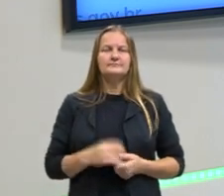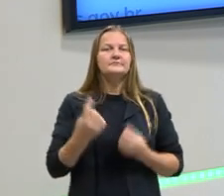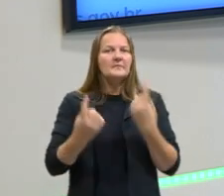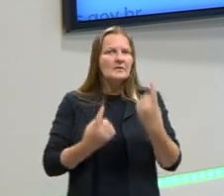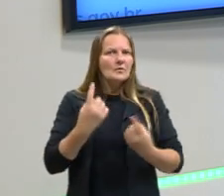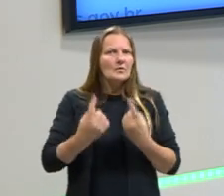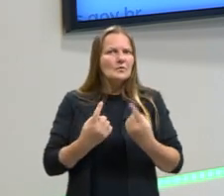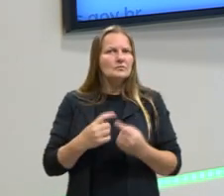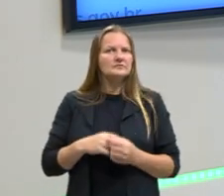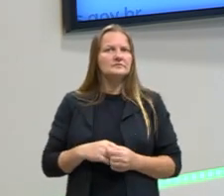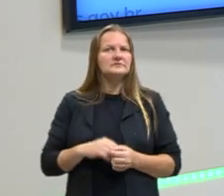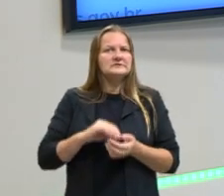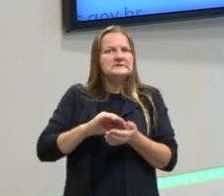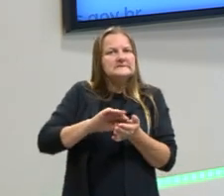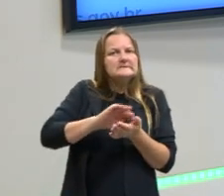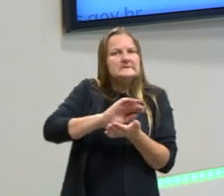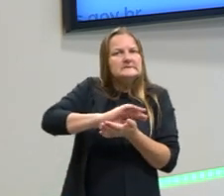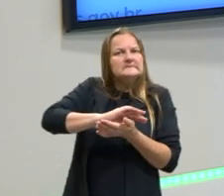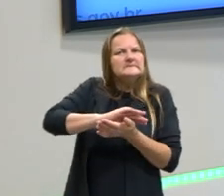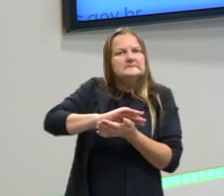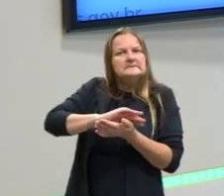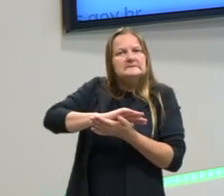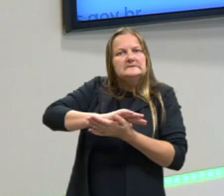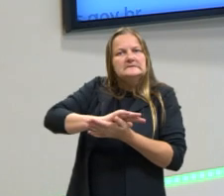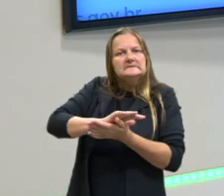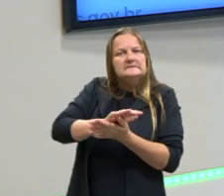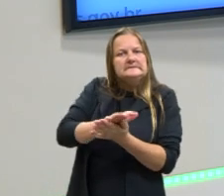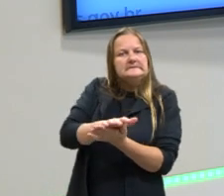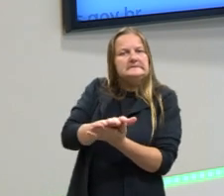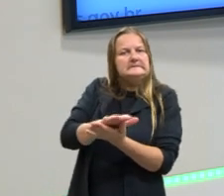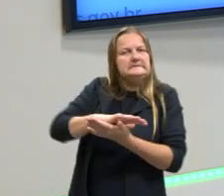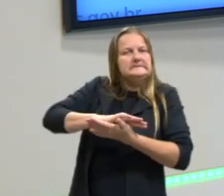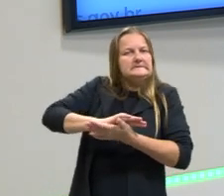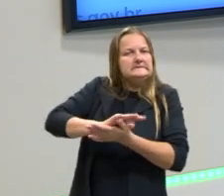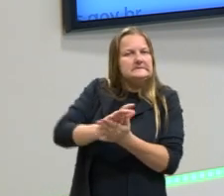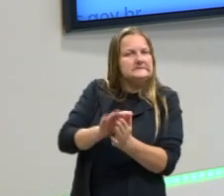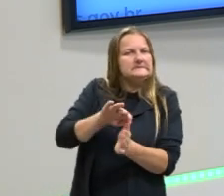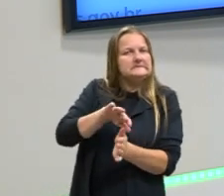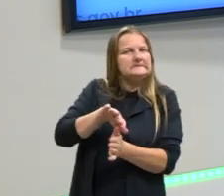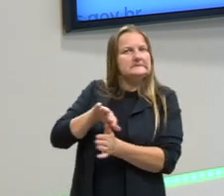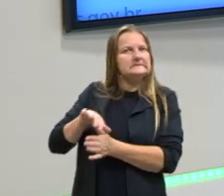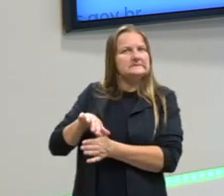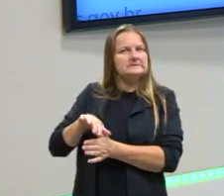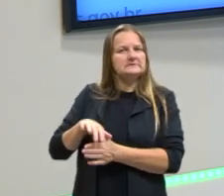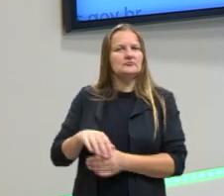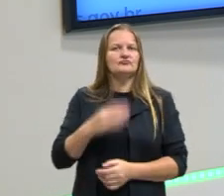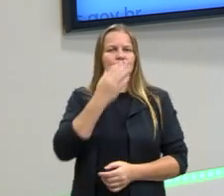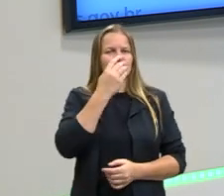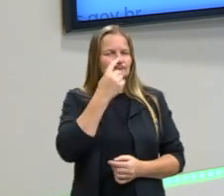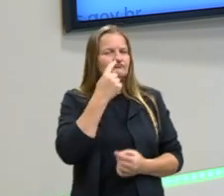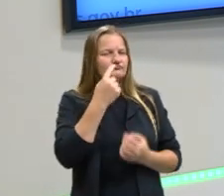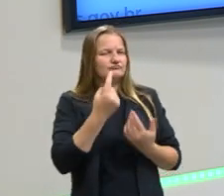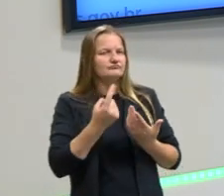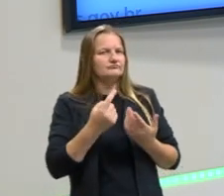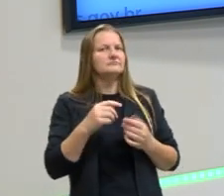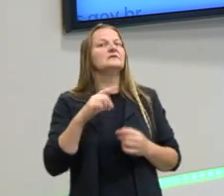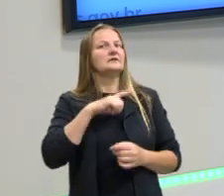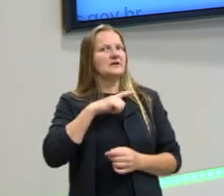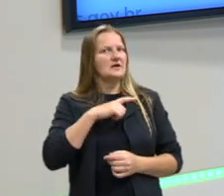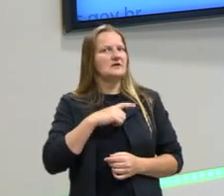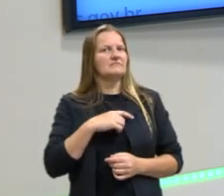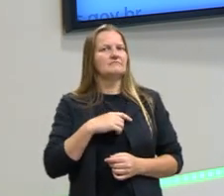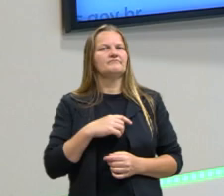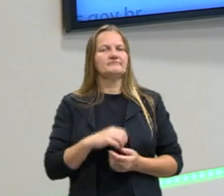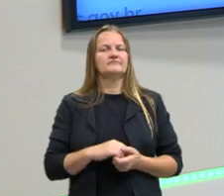a alguns algumas coisas silenciosas frente a você o outro grupo social Está mais ou menos